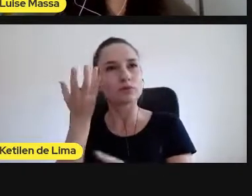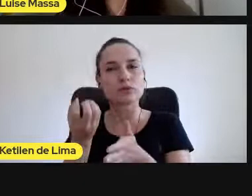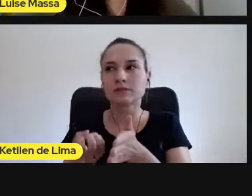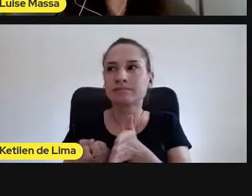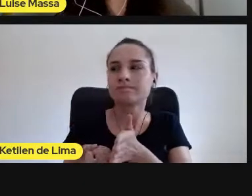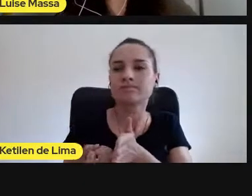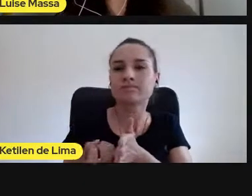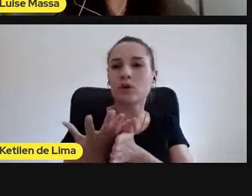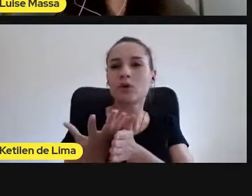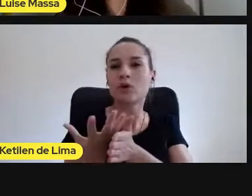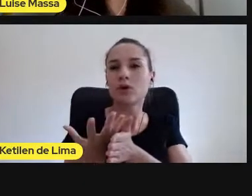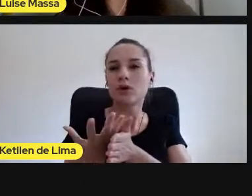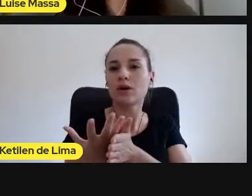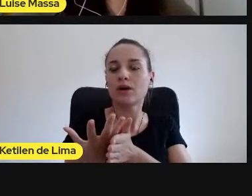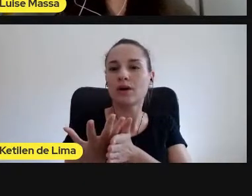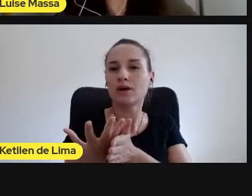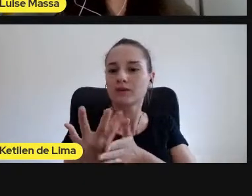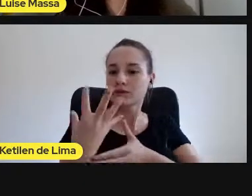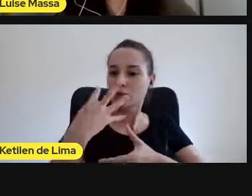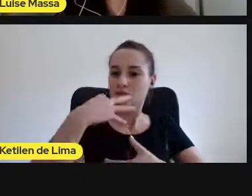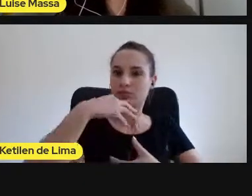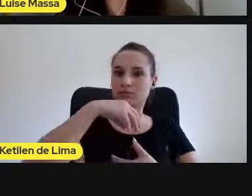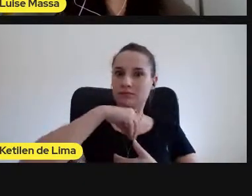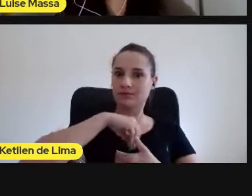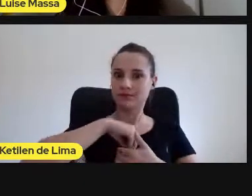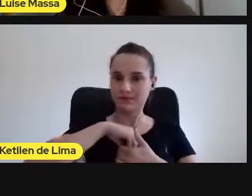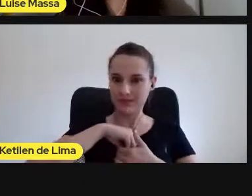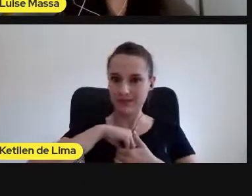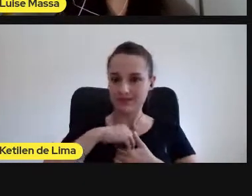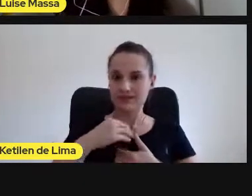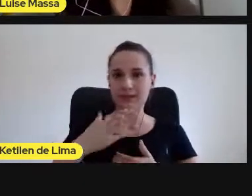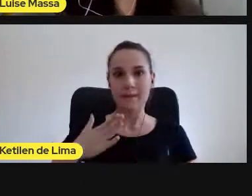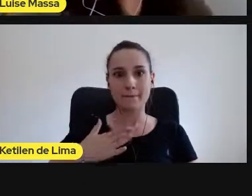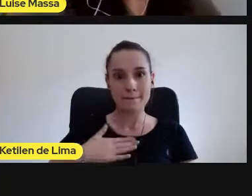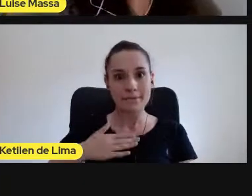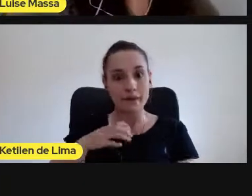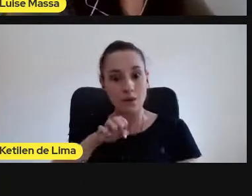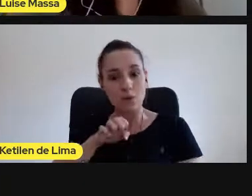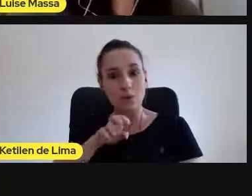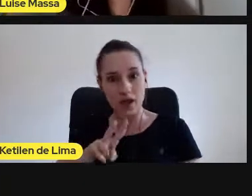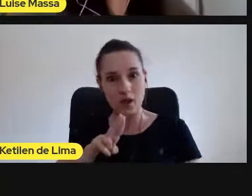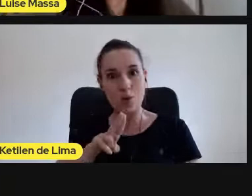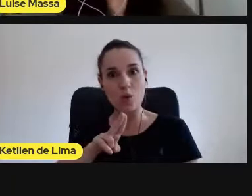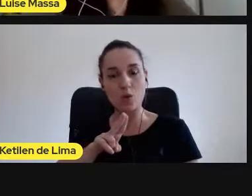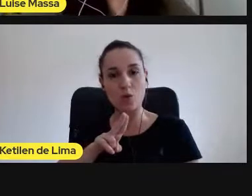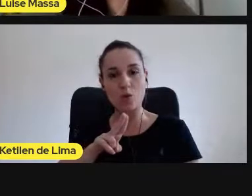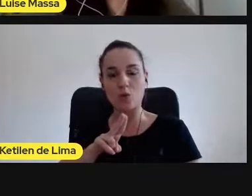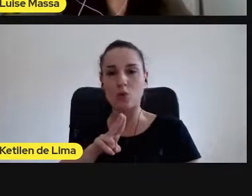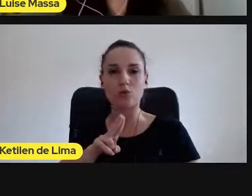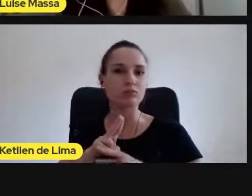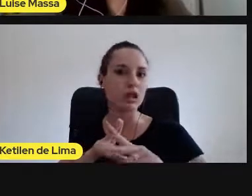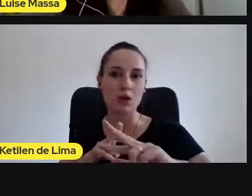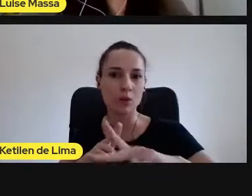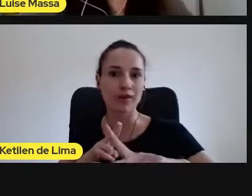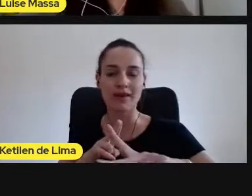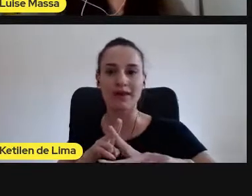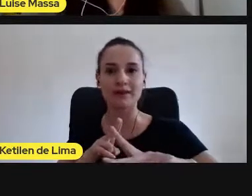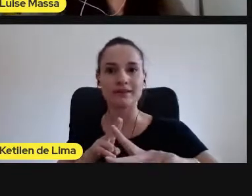isso somos, isso pode ser chamado de eu ou não, né? Em que momento eu